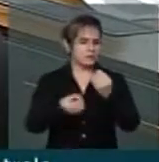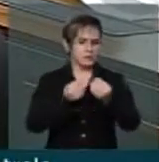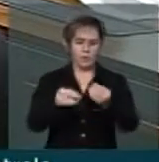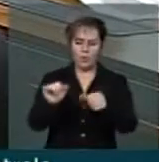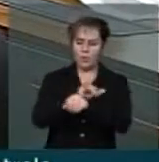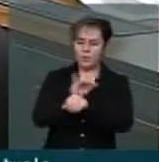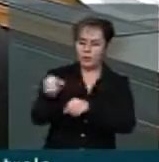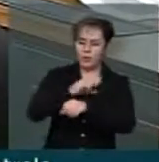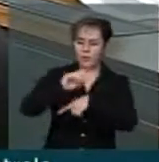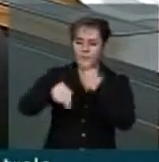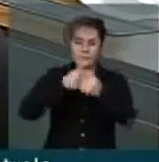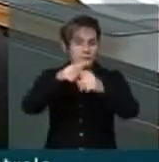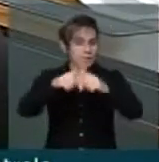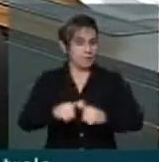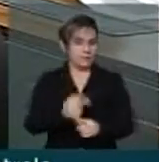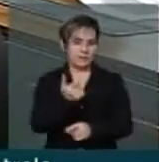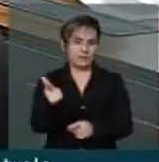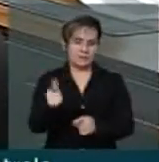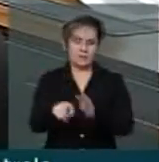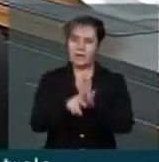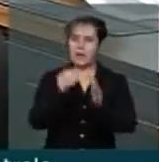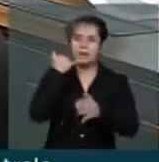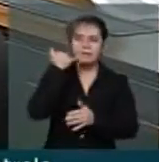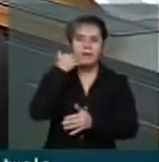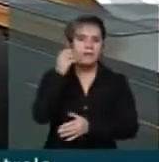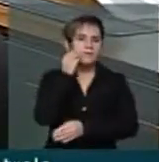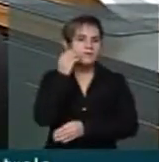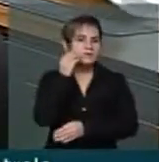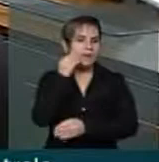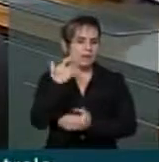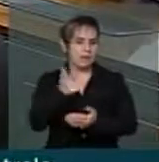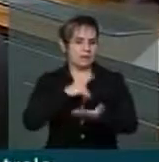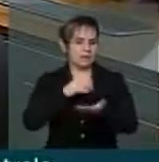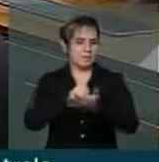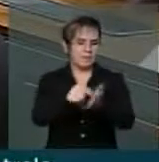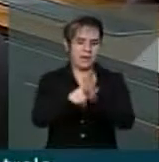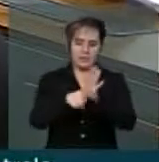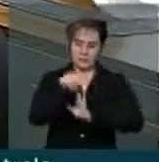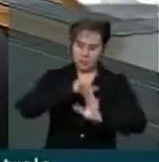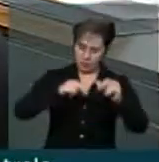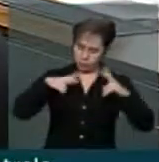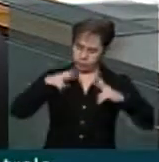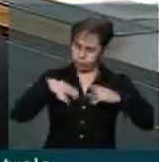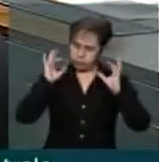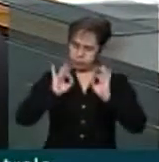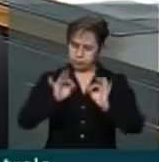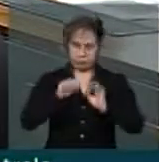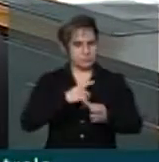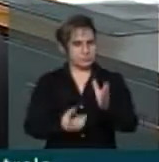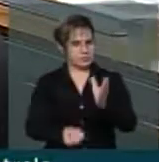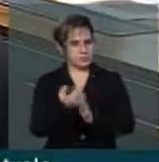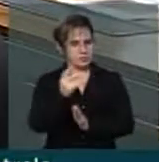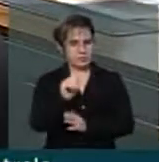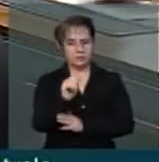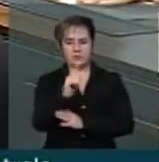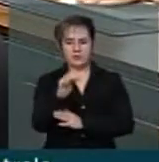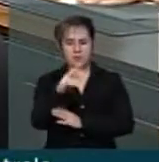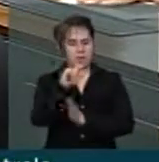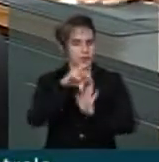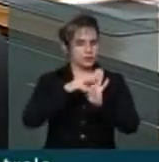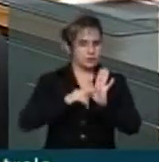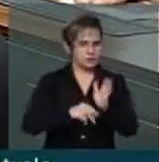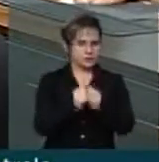em seguida. Então a telefonia celular teve uma base de privatização correta, a criação do agente regulador que Vossa Excelência